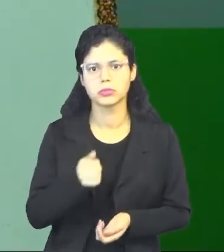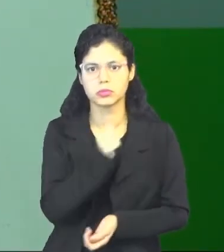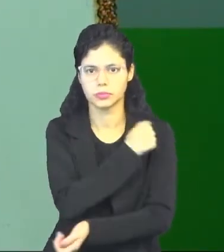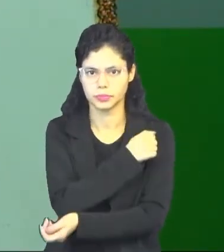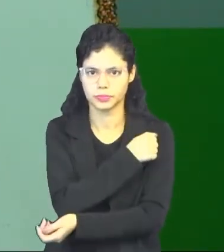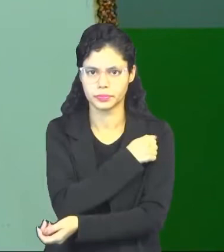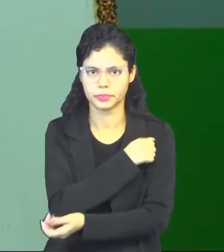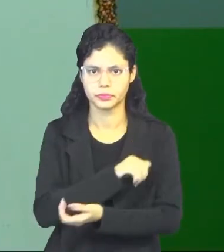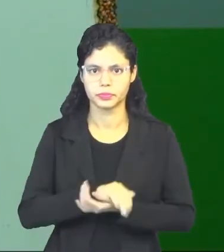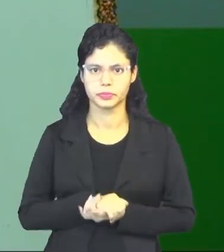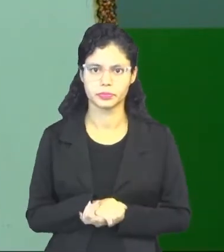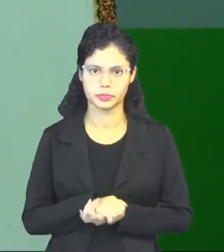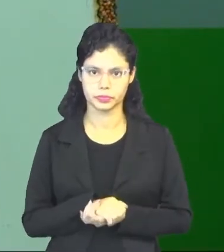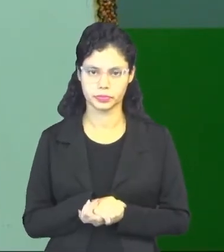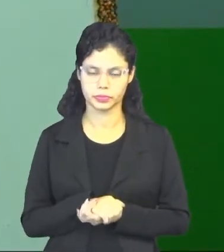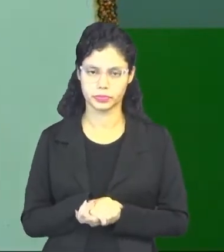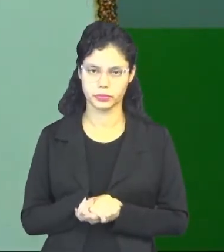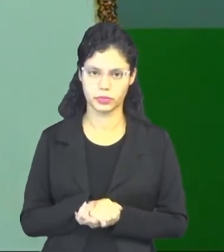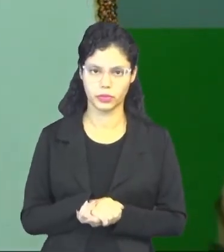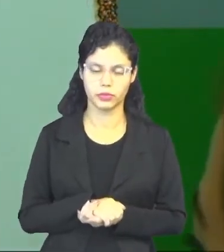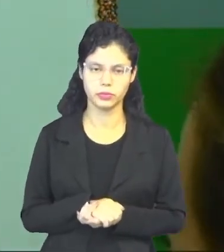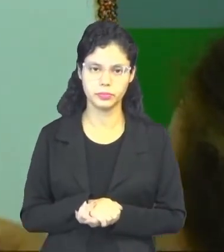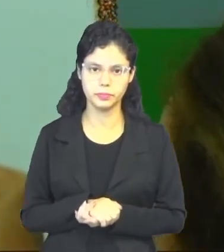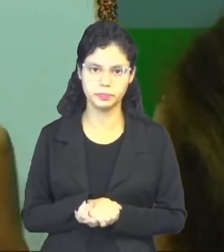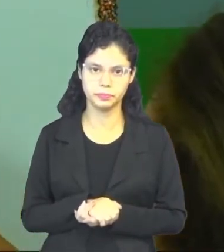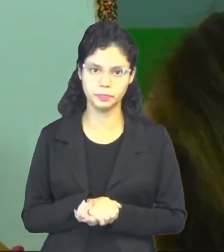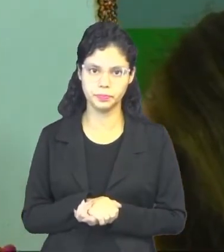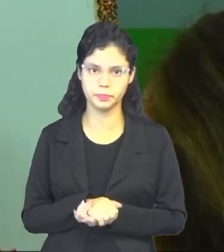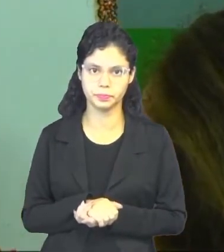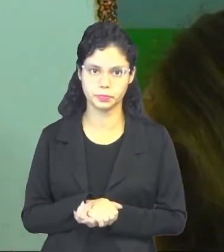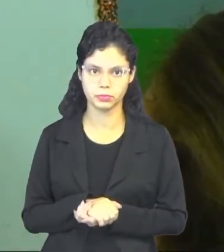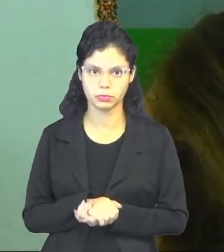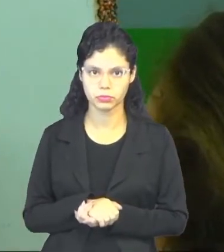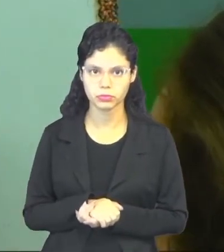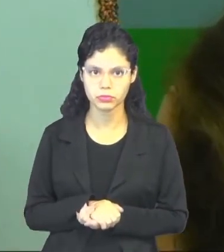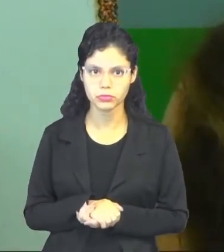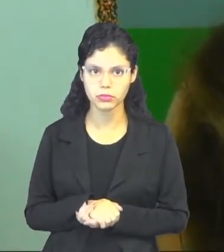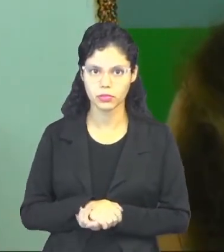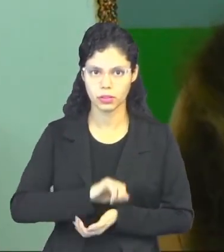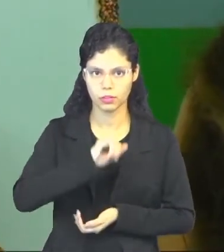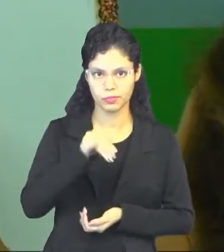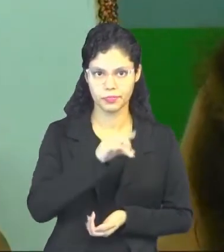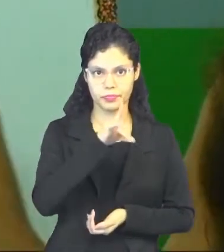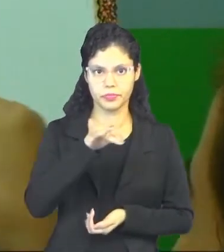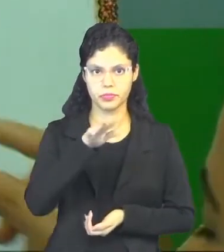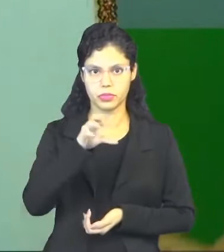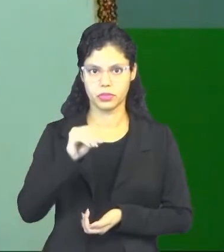o aluno, né? De acordo com a fala do pai. Quem merecia